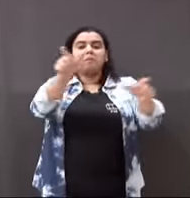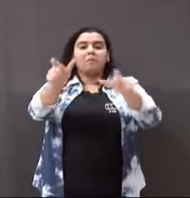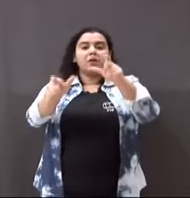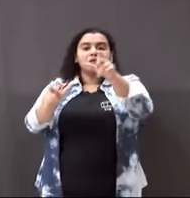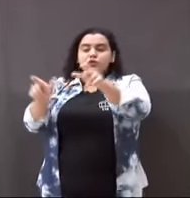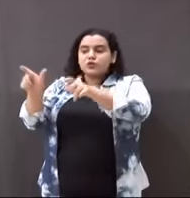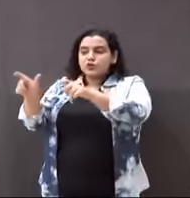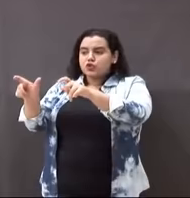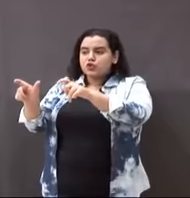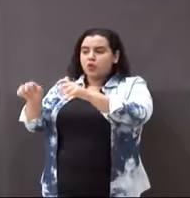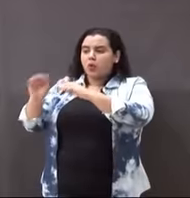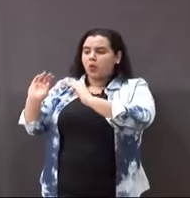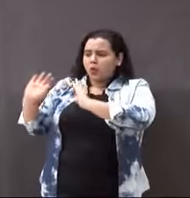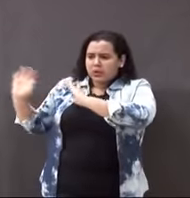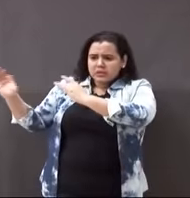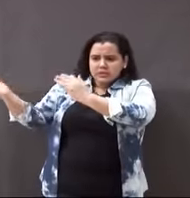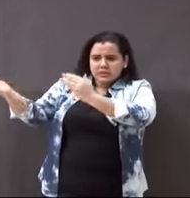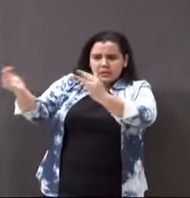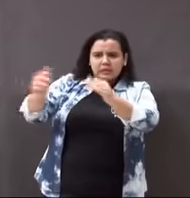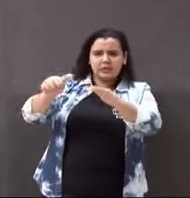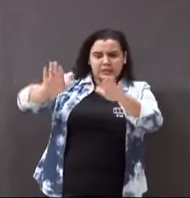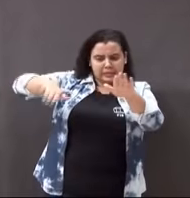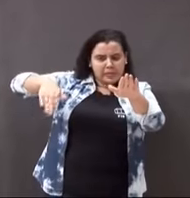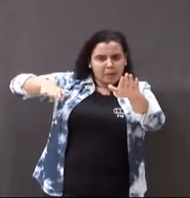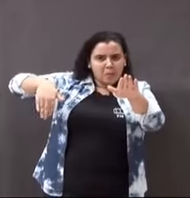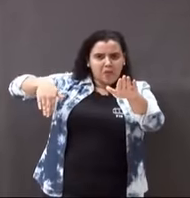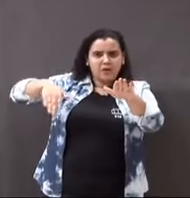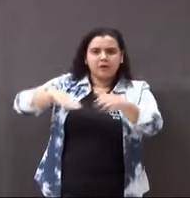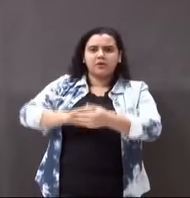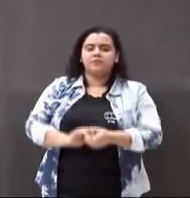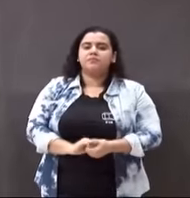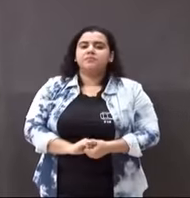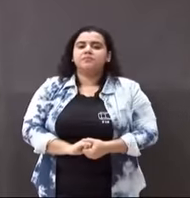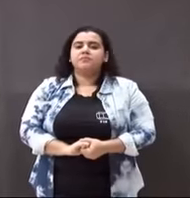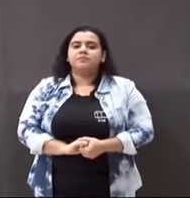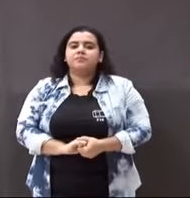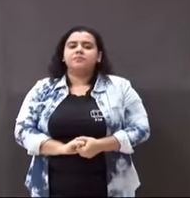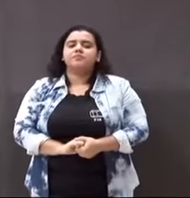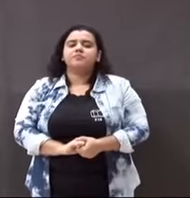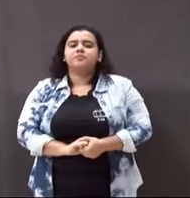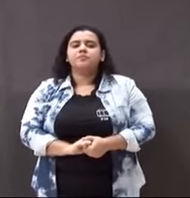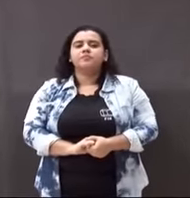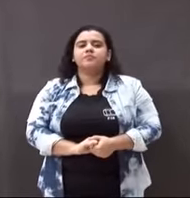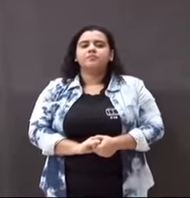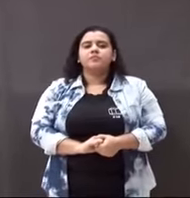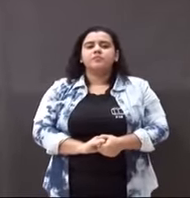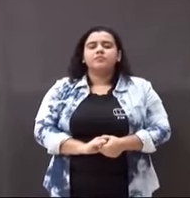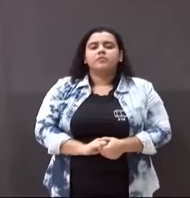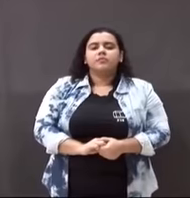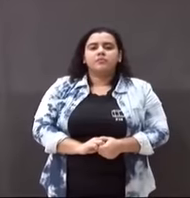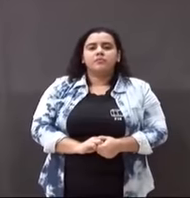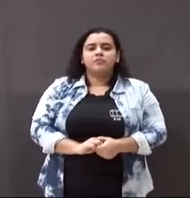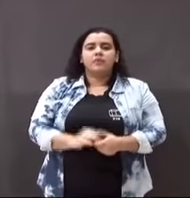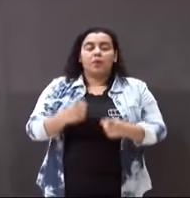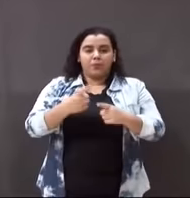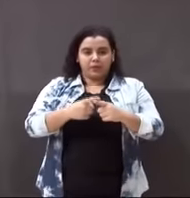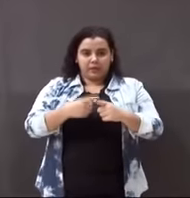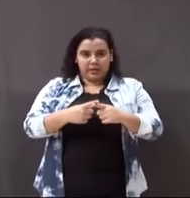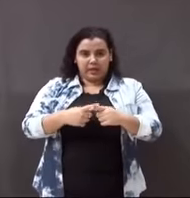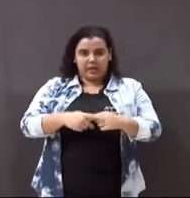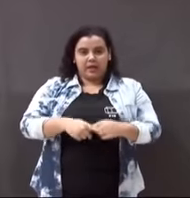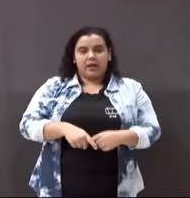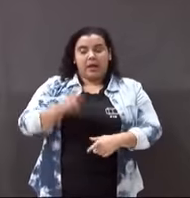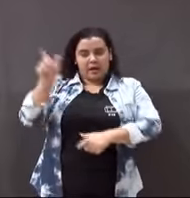mundo lá aglomerando-se na beira da praia? Porque a pessoa fazia uma encomenda,